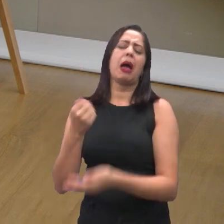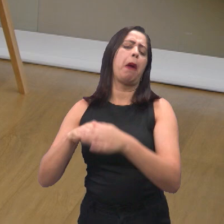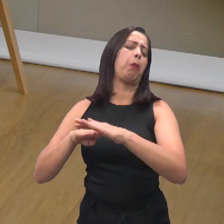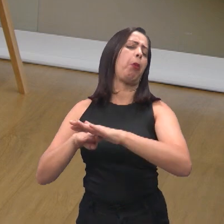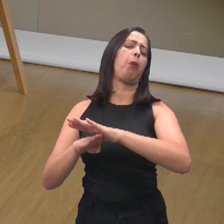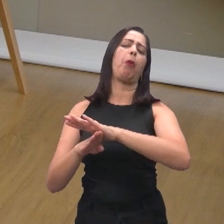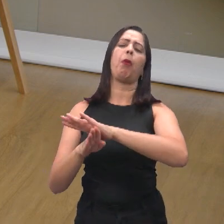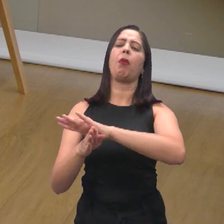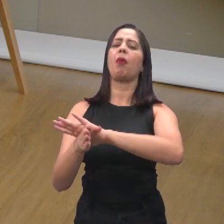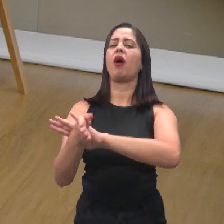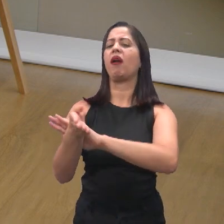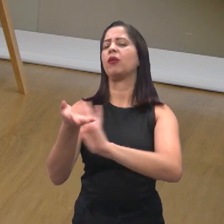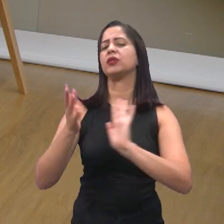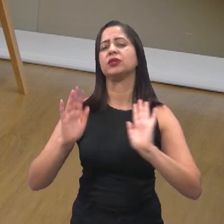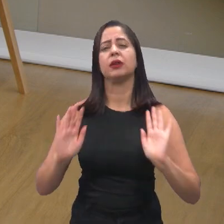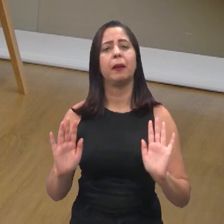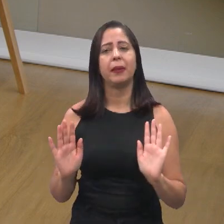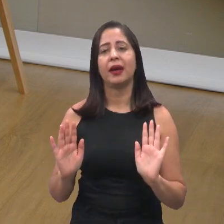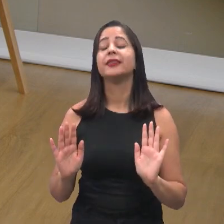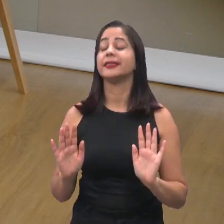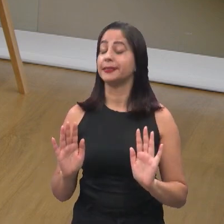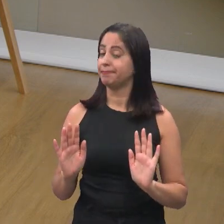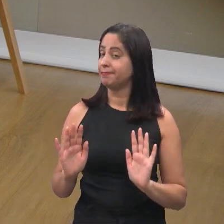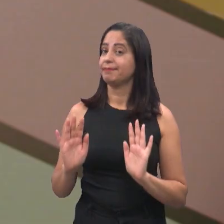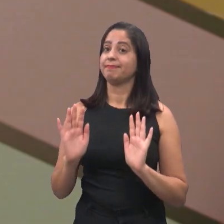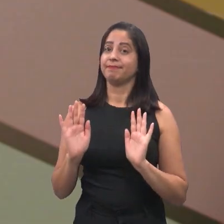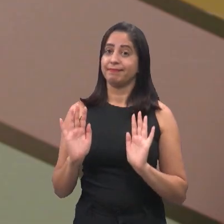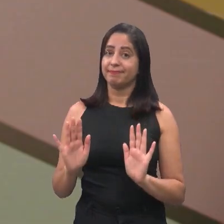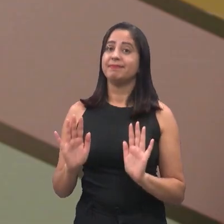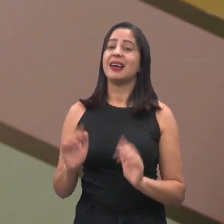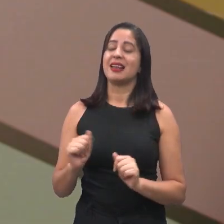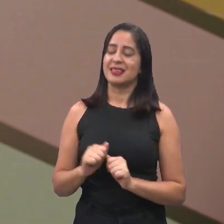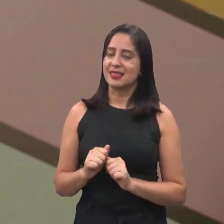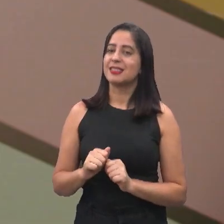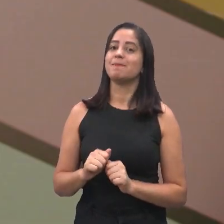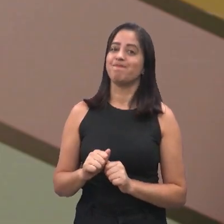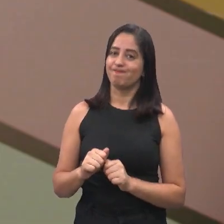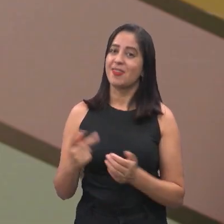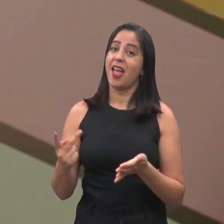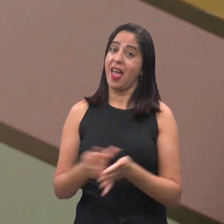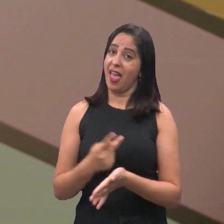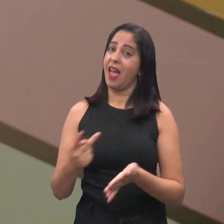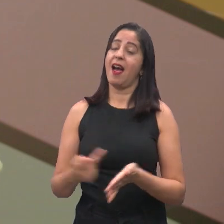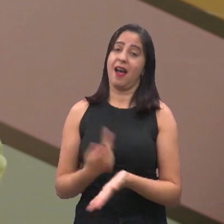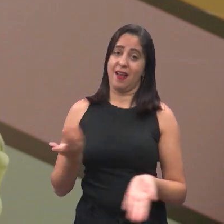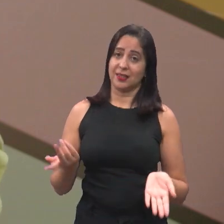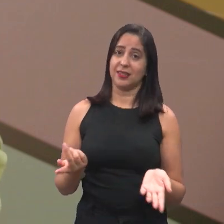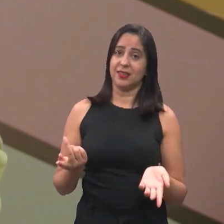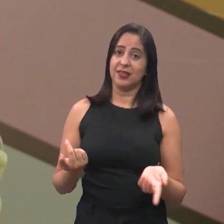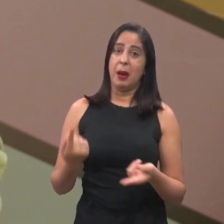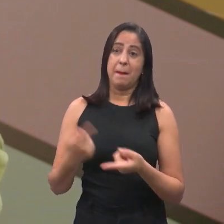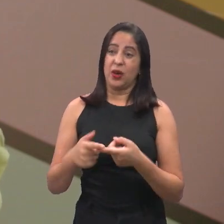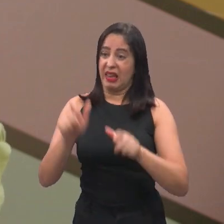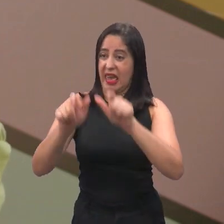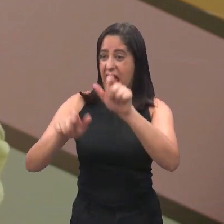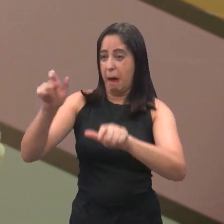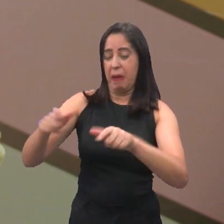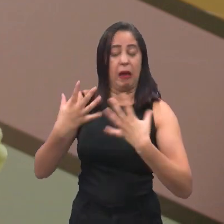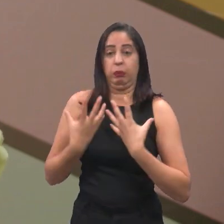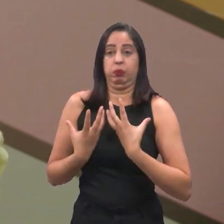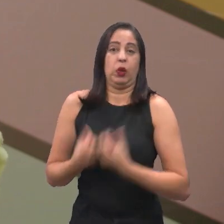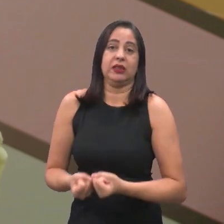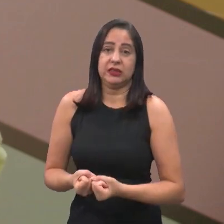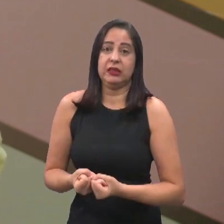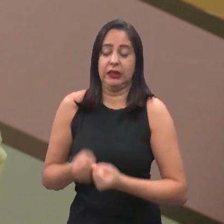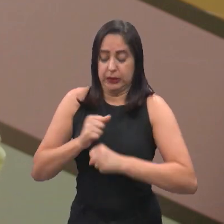coisa, só mais um. Esse é um erro comum, né? A gente não aceitar muitas vezes que a gente está nesse lugar. E